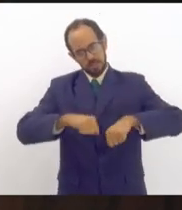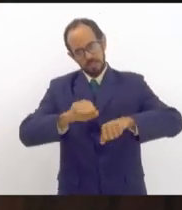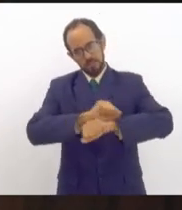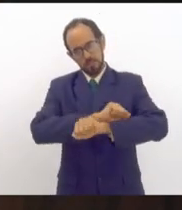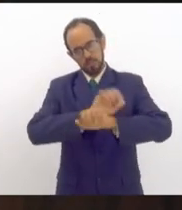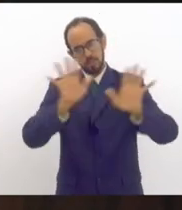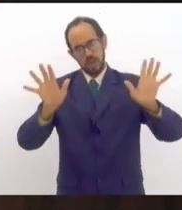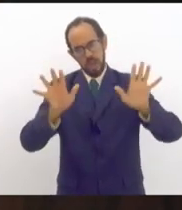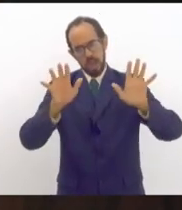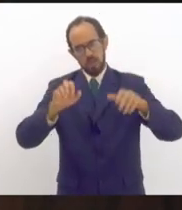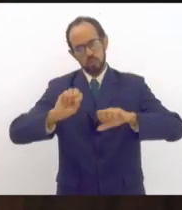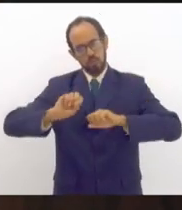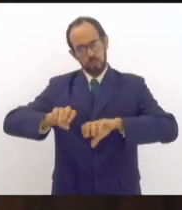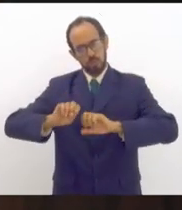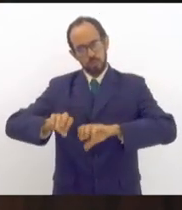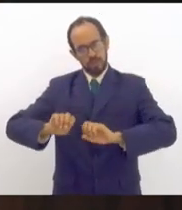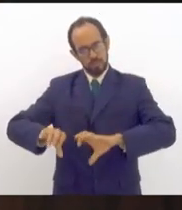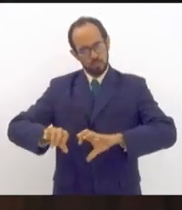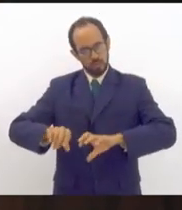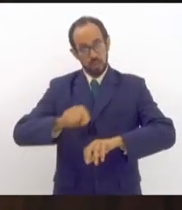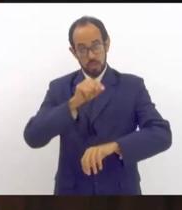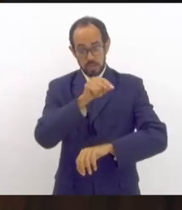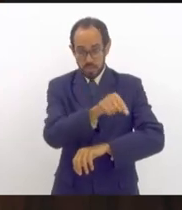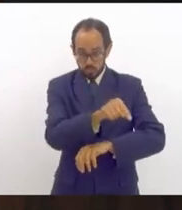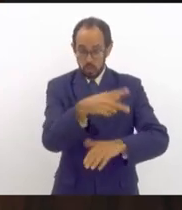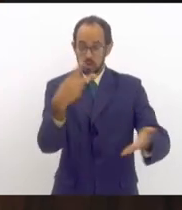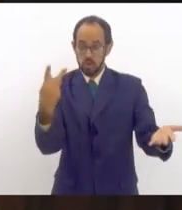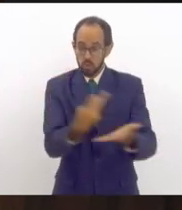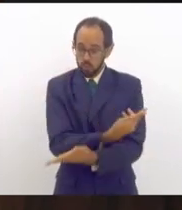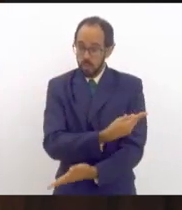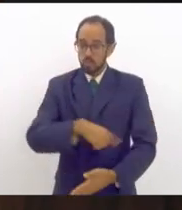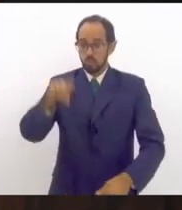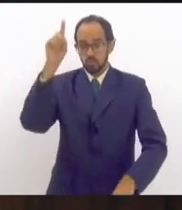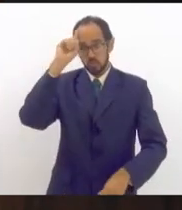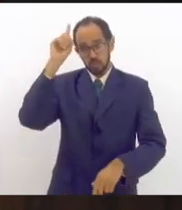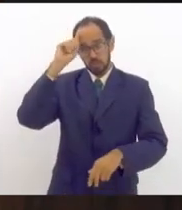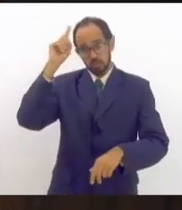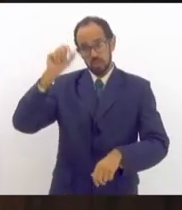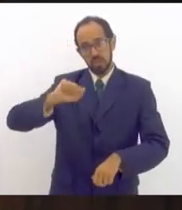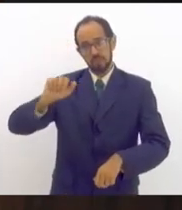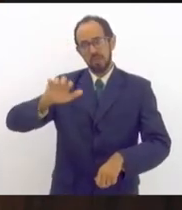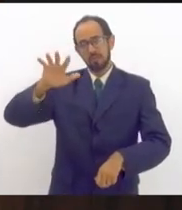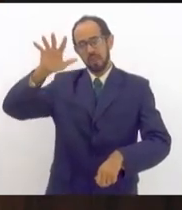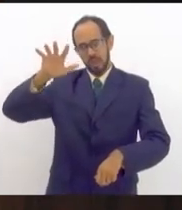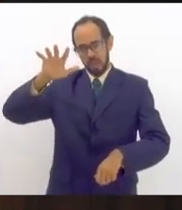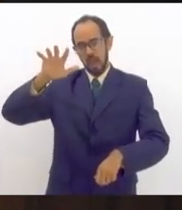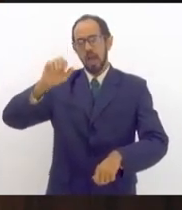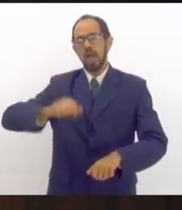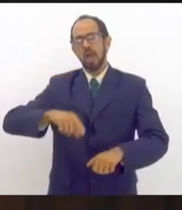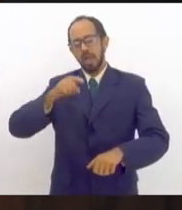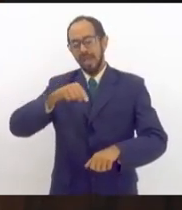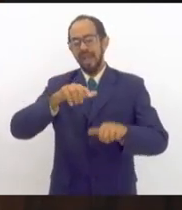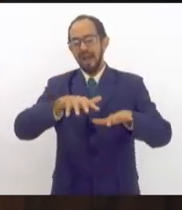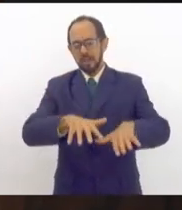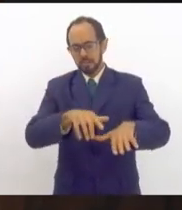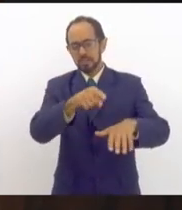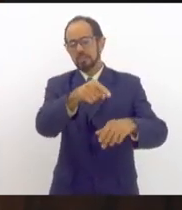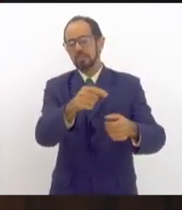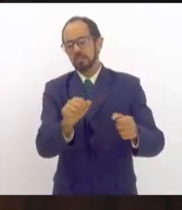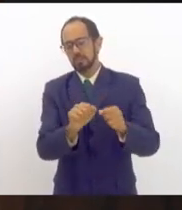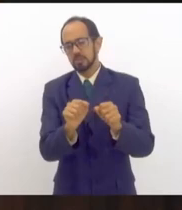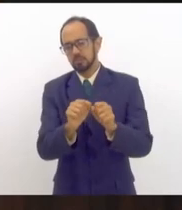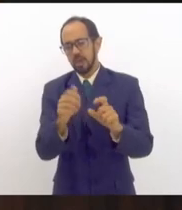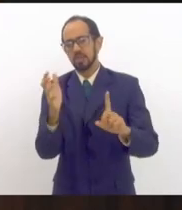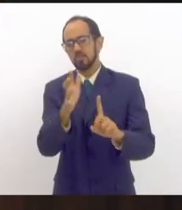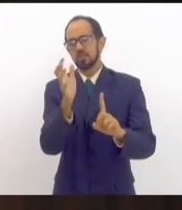de Educadora Olha isso é o que acontece no dia a dia da favela é isso que os jovens são induzido no dia